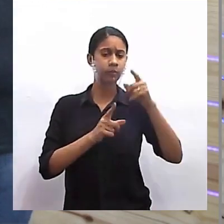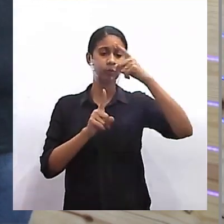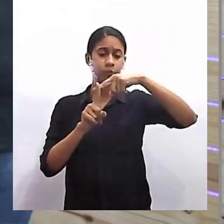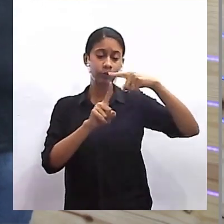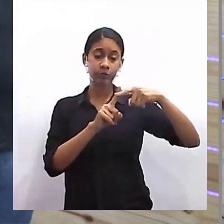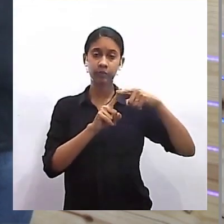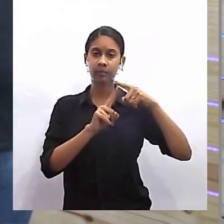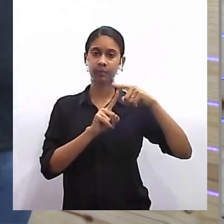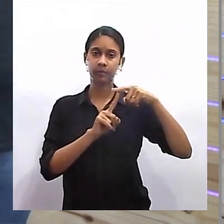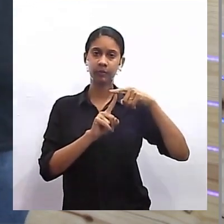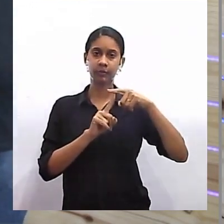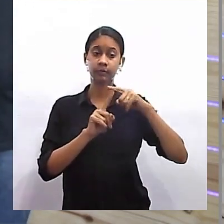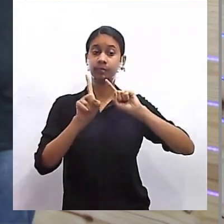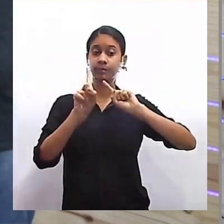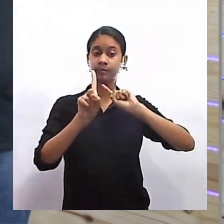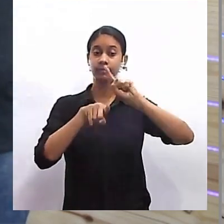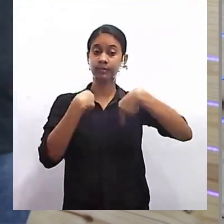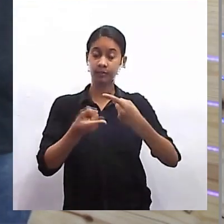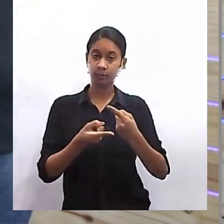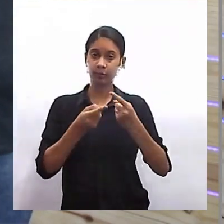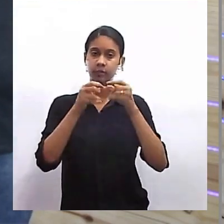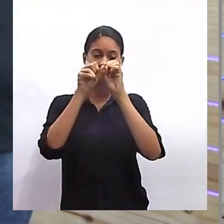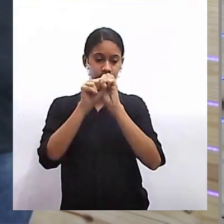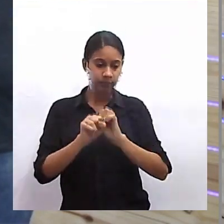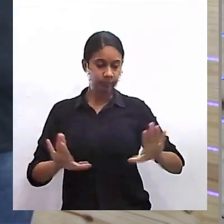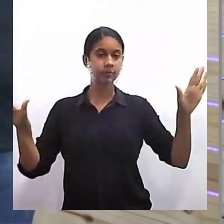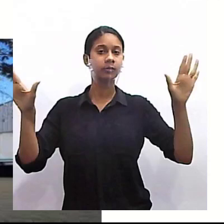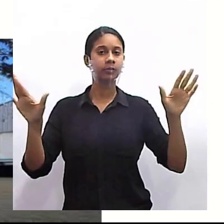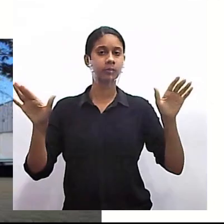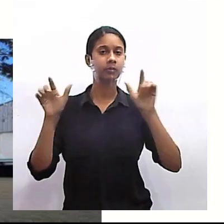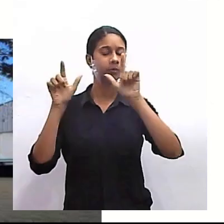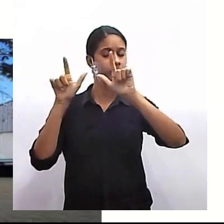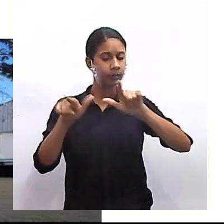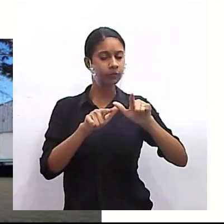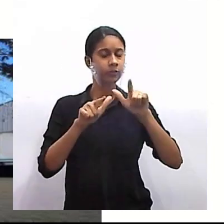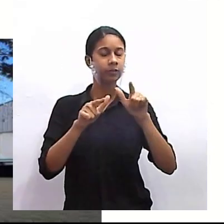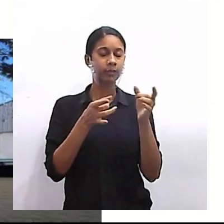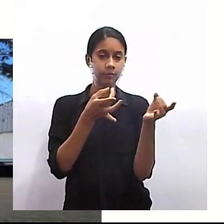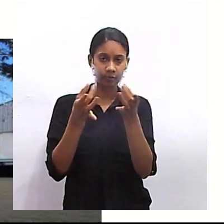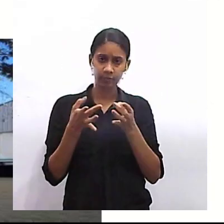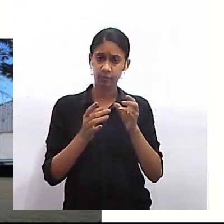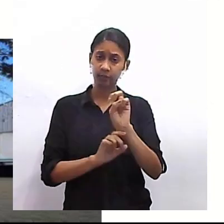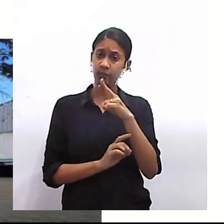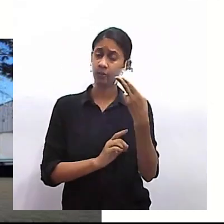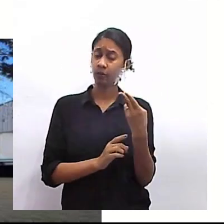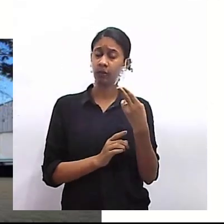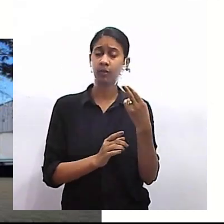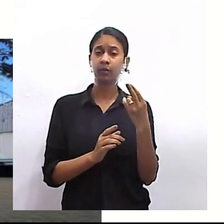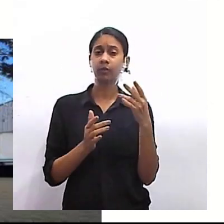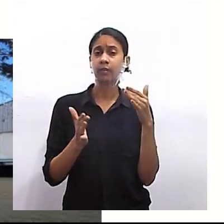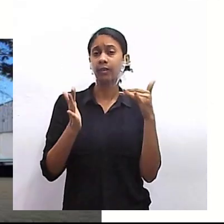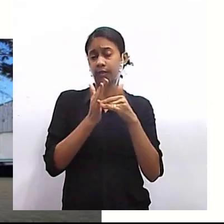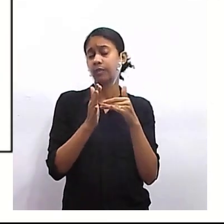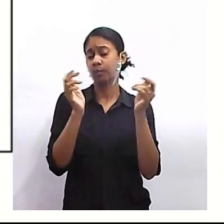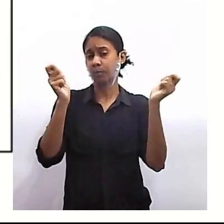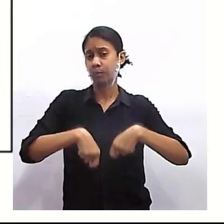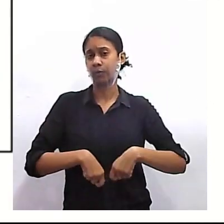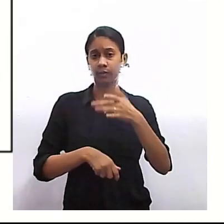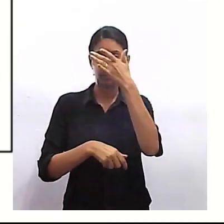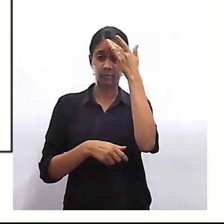para depois serem encaminhados aos pontos de vendas ou, em alguns casos, até no clientes finais.